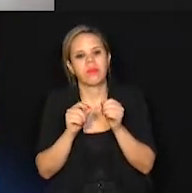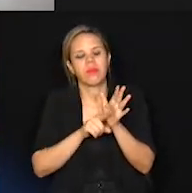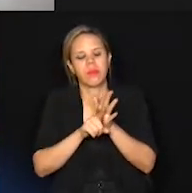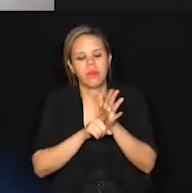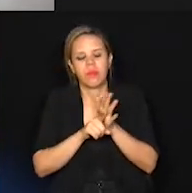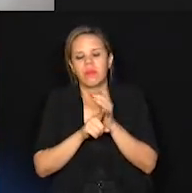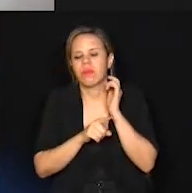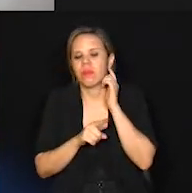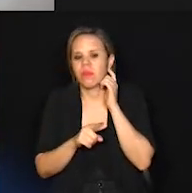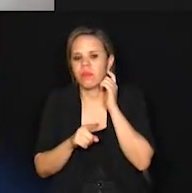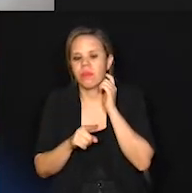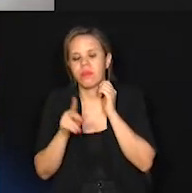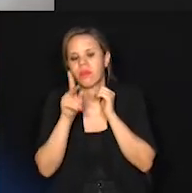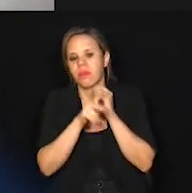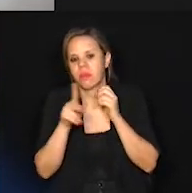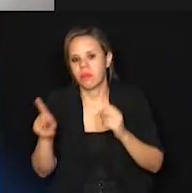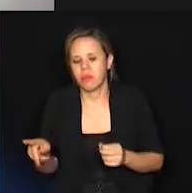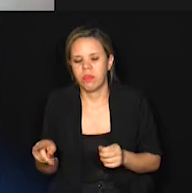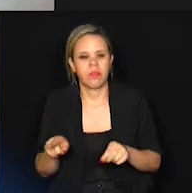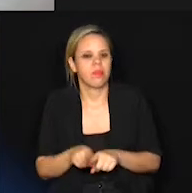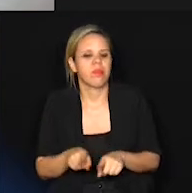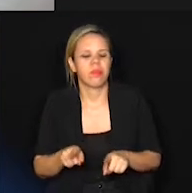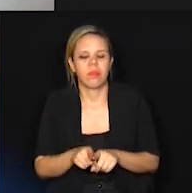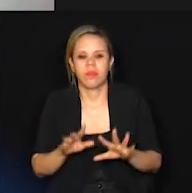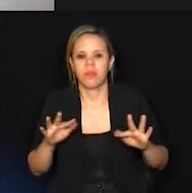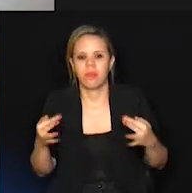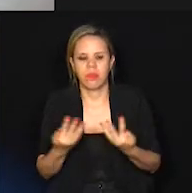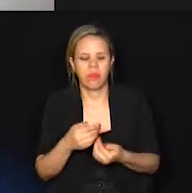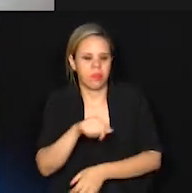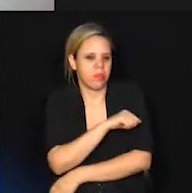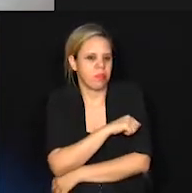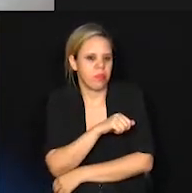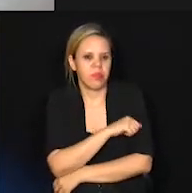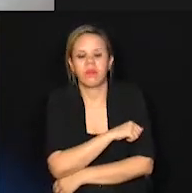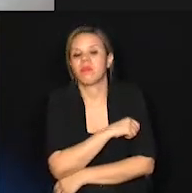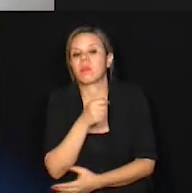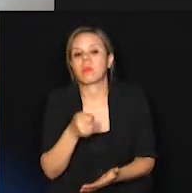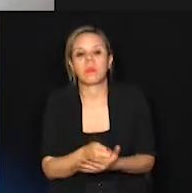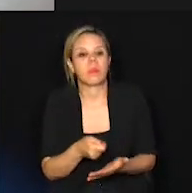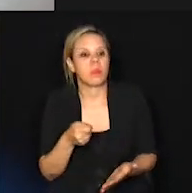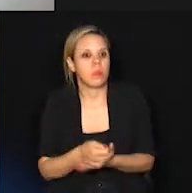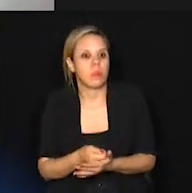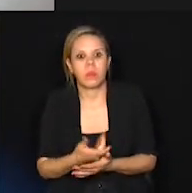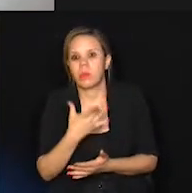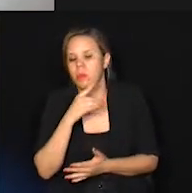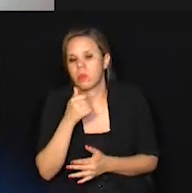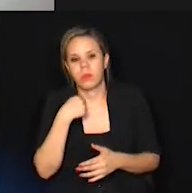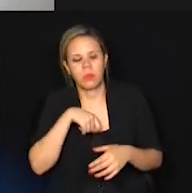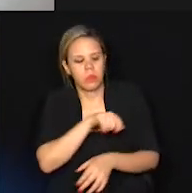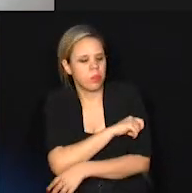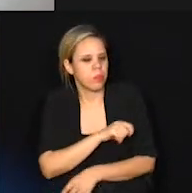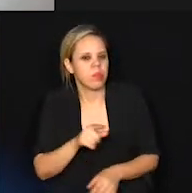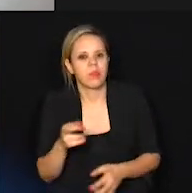questionamento tanto para os professores quanto para os pais de alunos, ainda está obrigando os pais de alunos, e a eles se